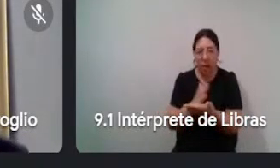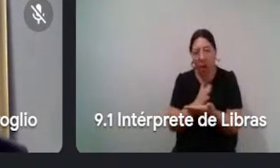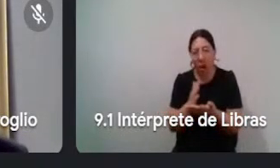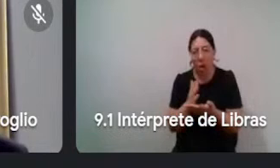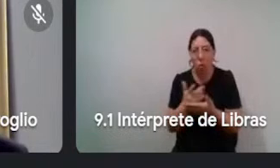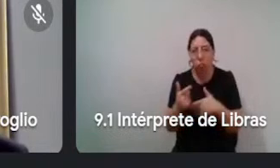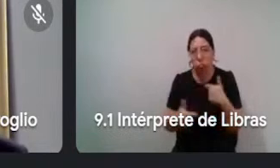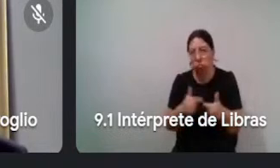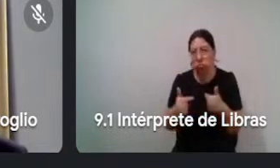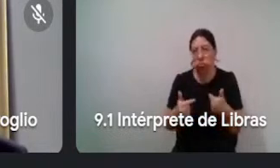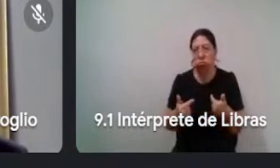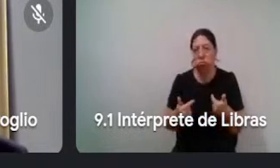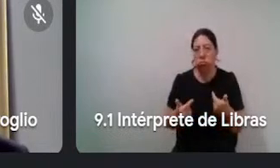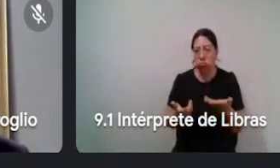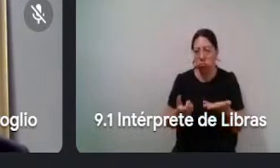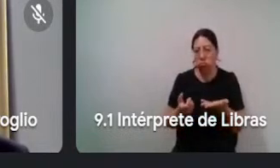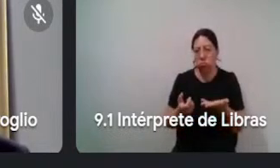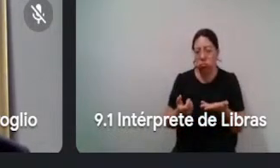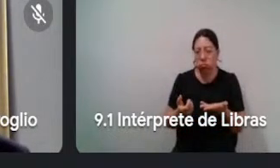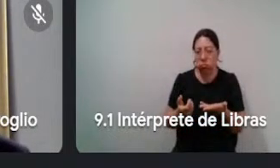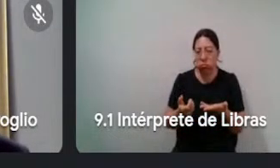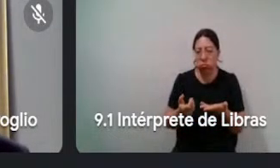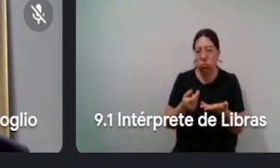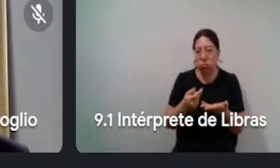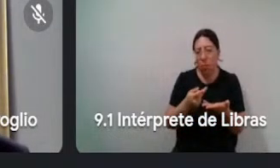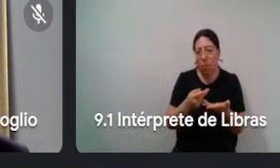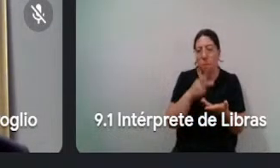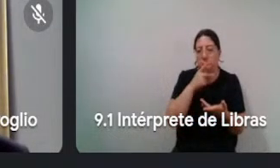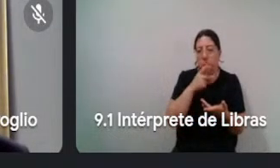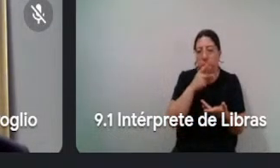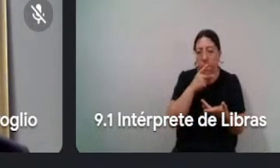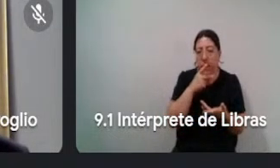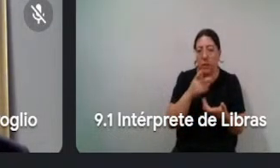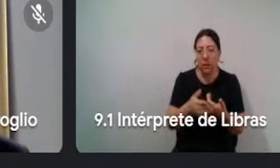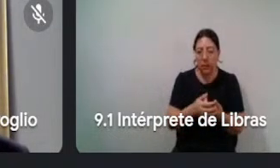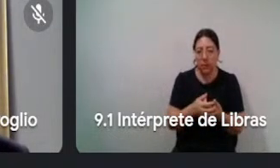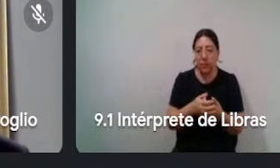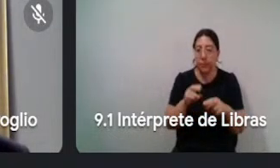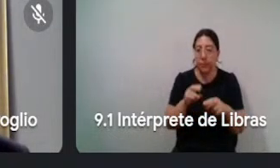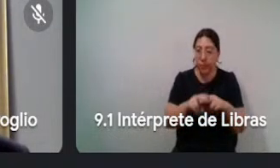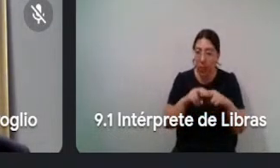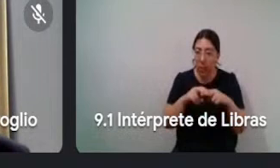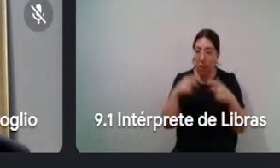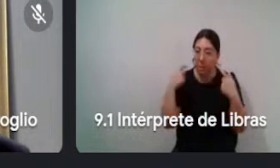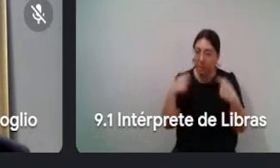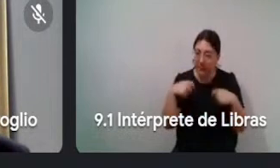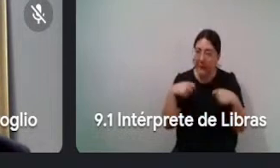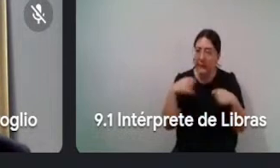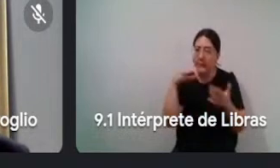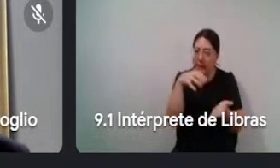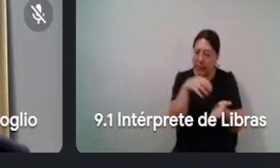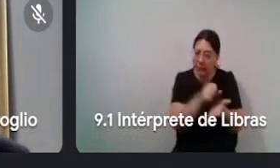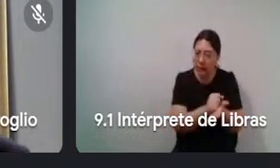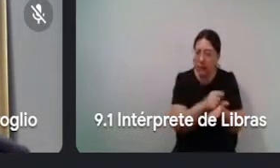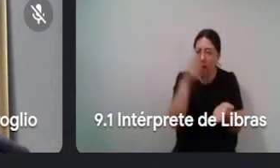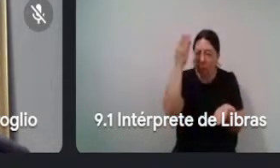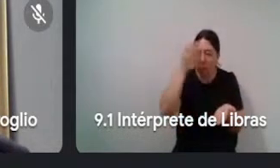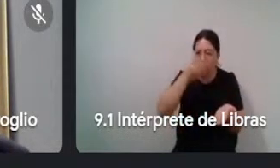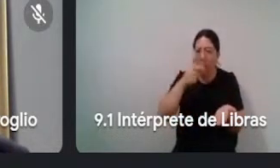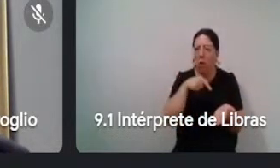partidária e que, dessa maneira, torna imprescindível o registro de gastos,